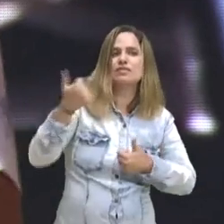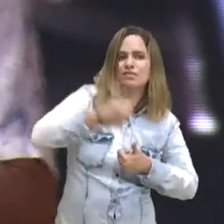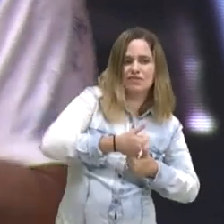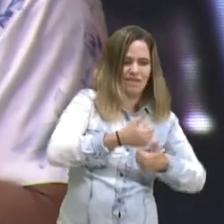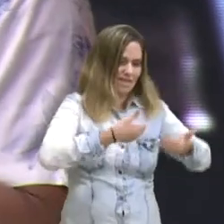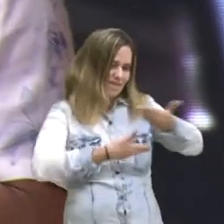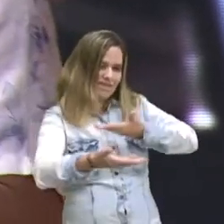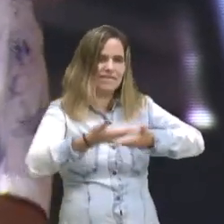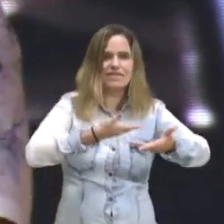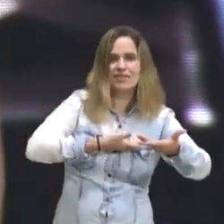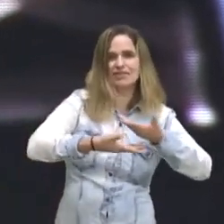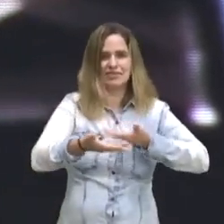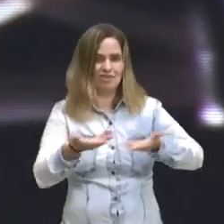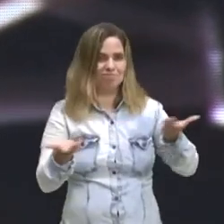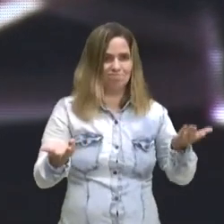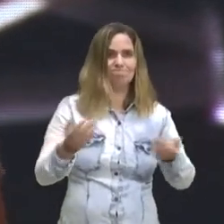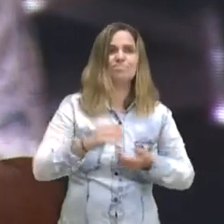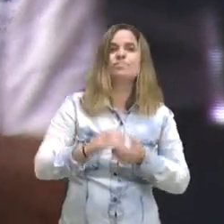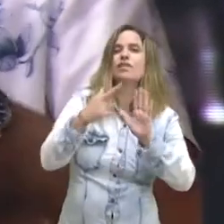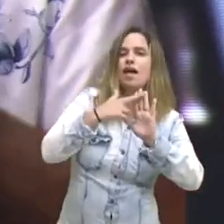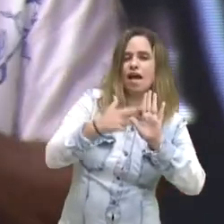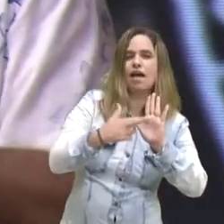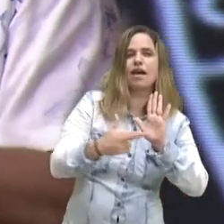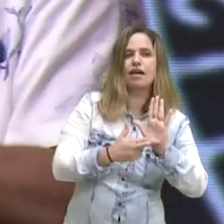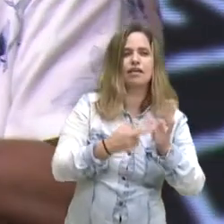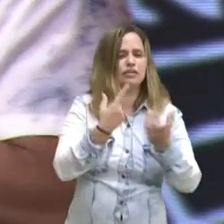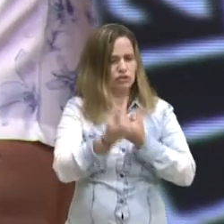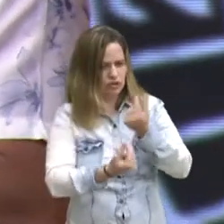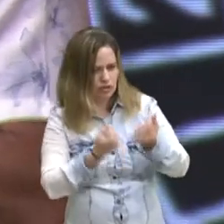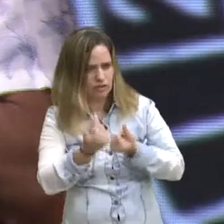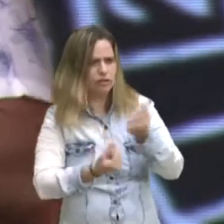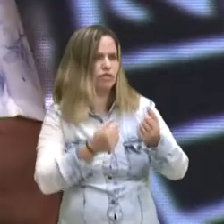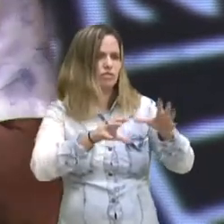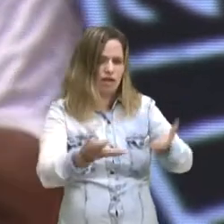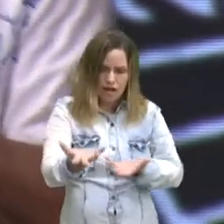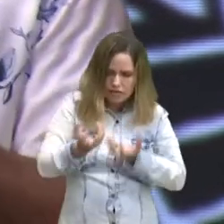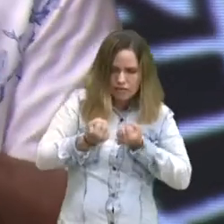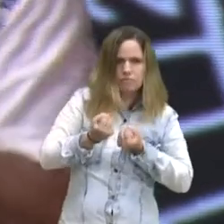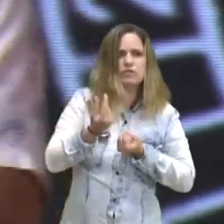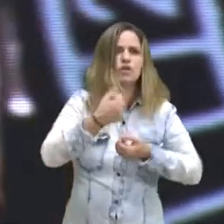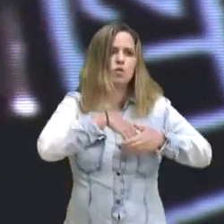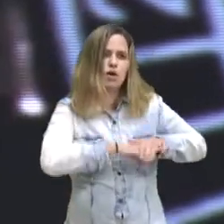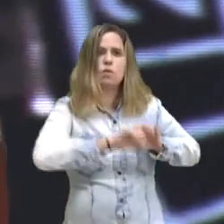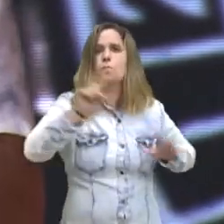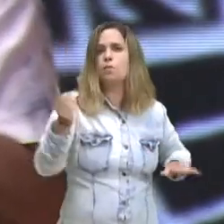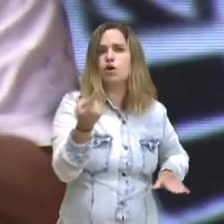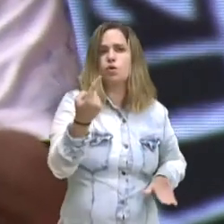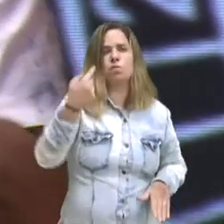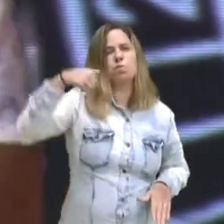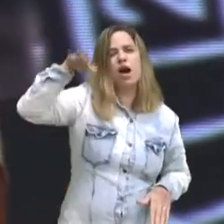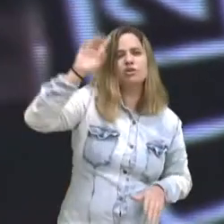ter uma regra, uma grana extra, e aí eles começaram a ganhar ali milzinho a mais por mês